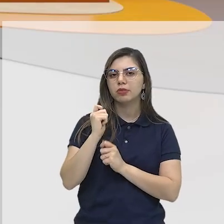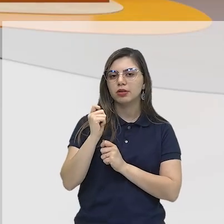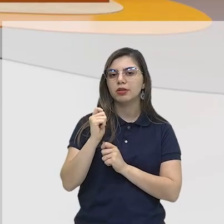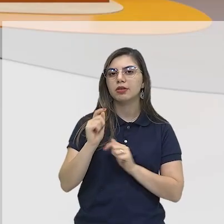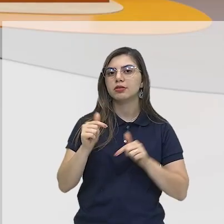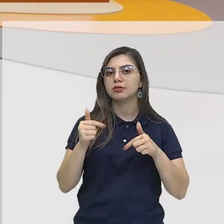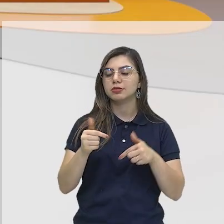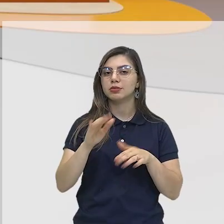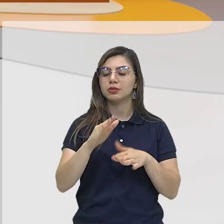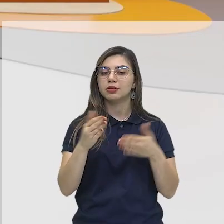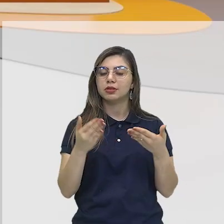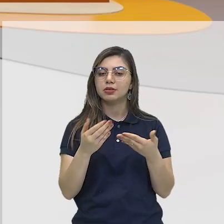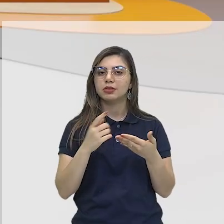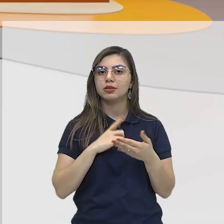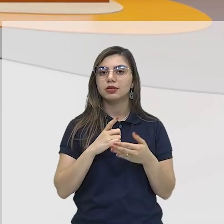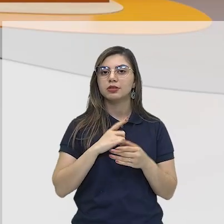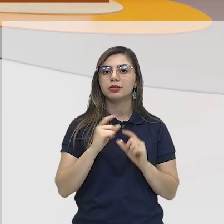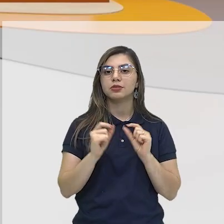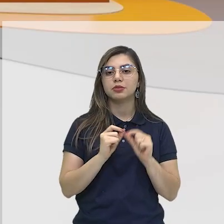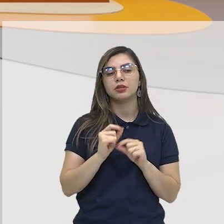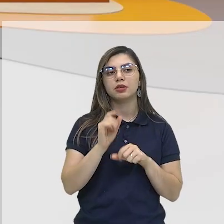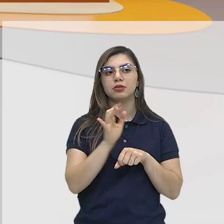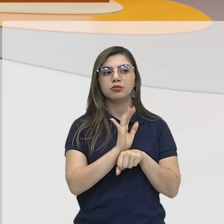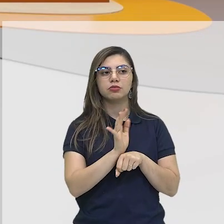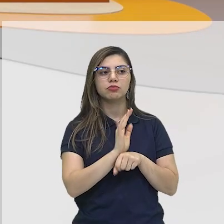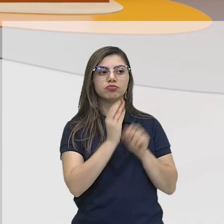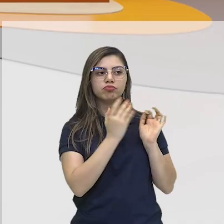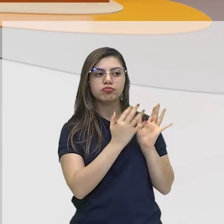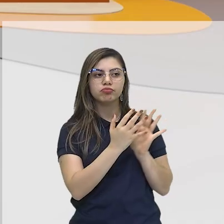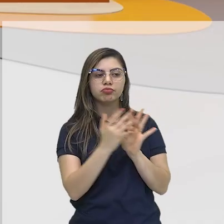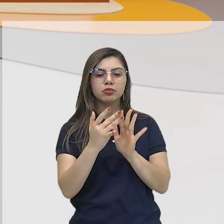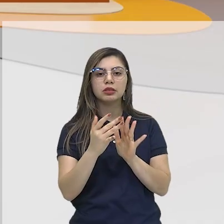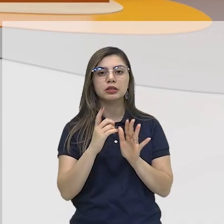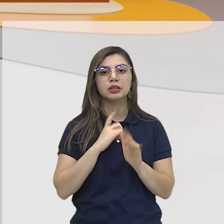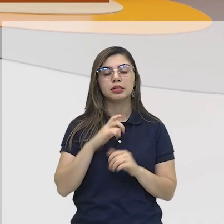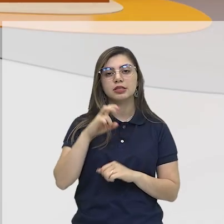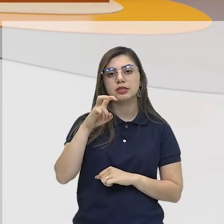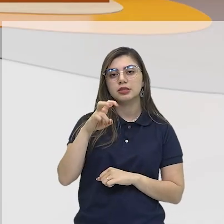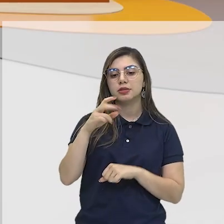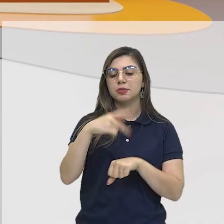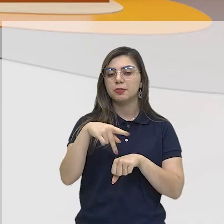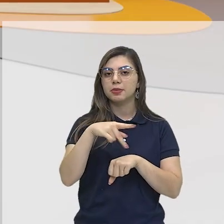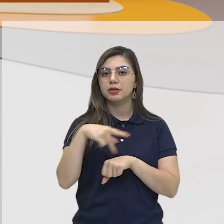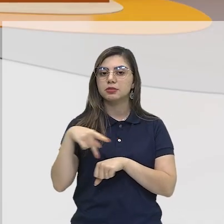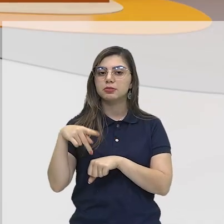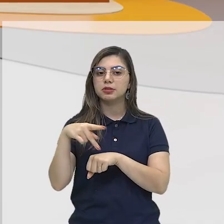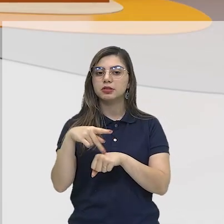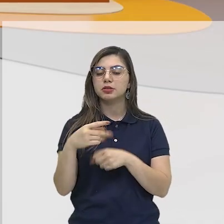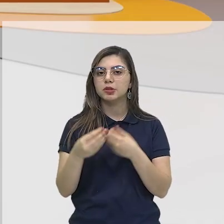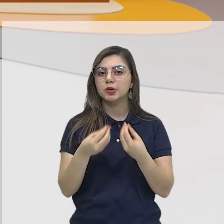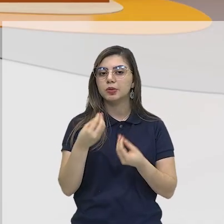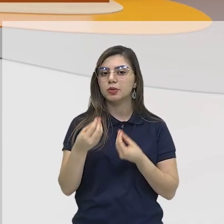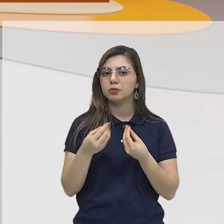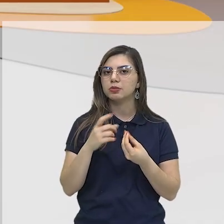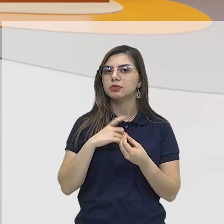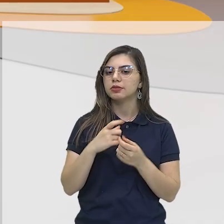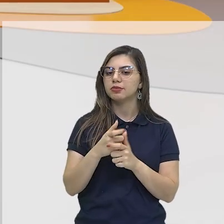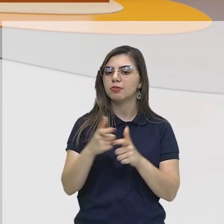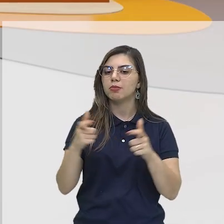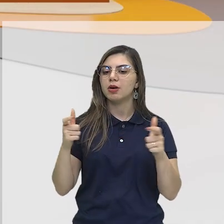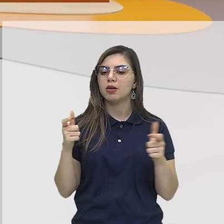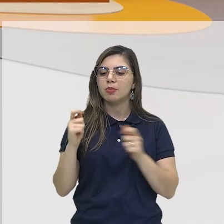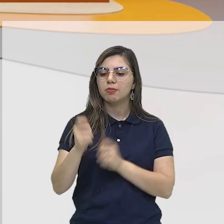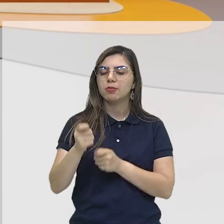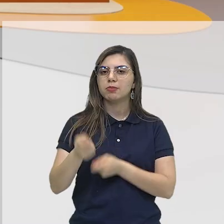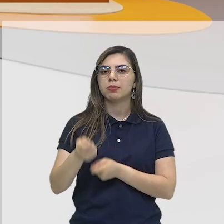acompanhar uma animação que vai identificar os 5 países que tiveram a maior produção no